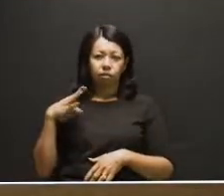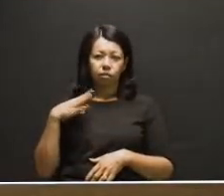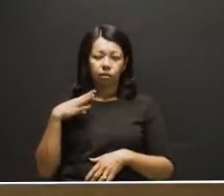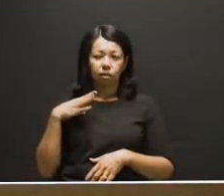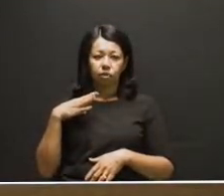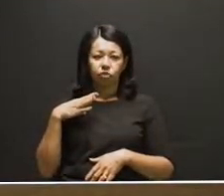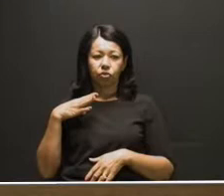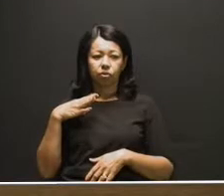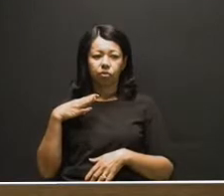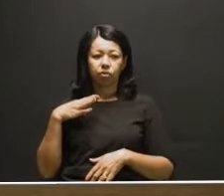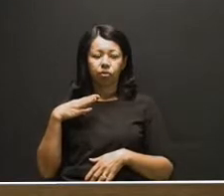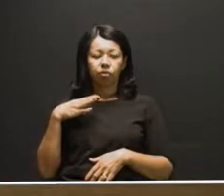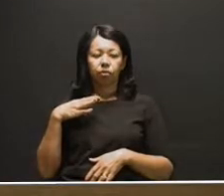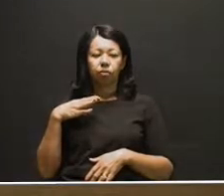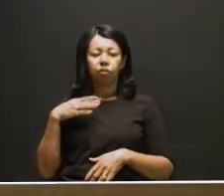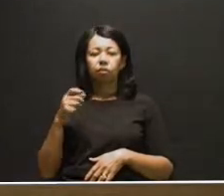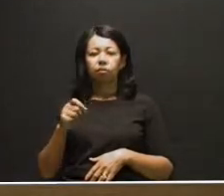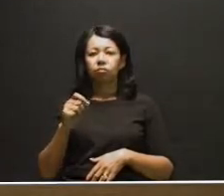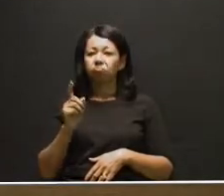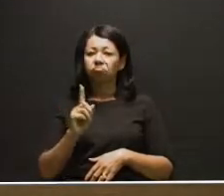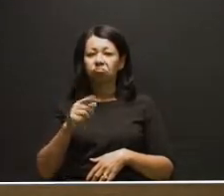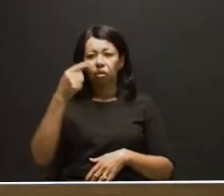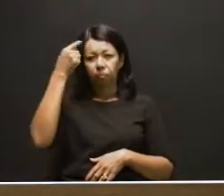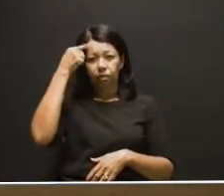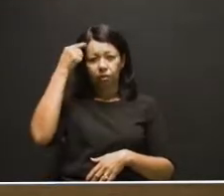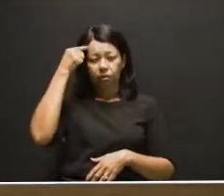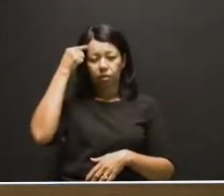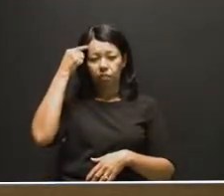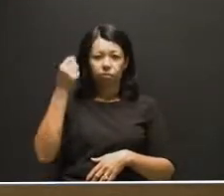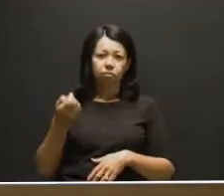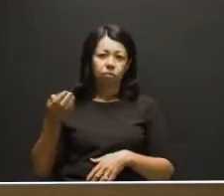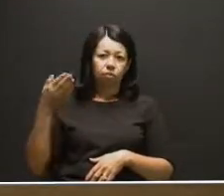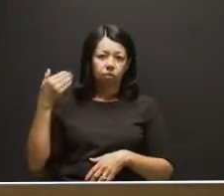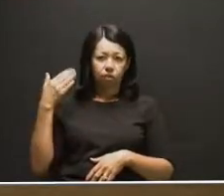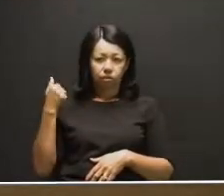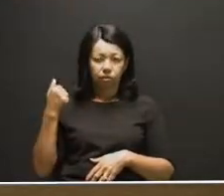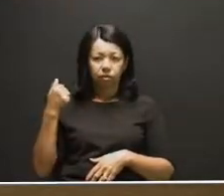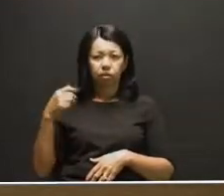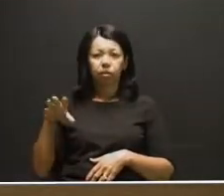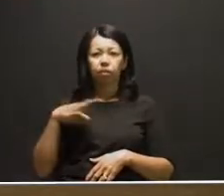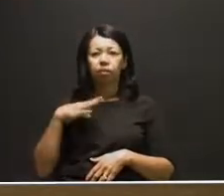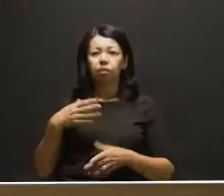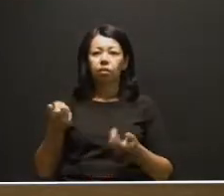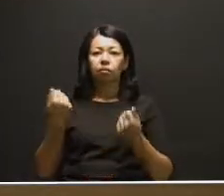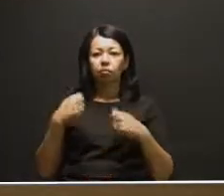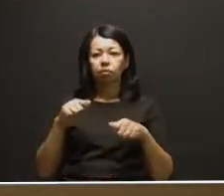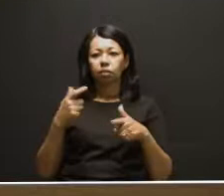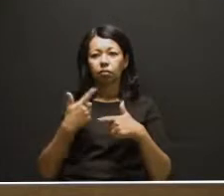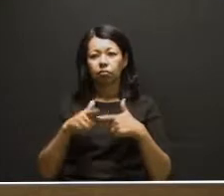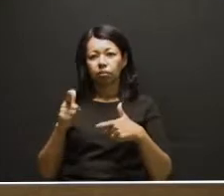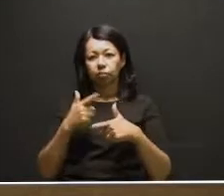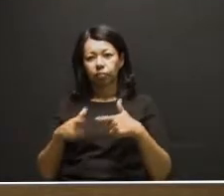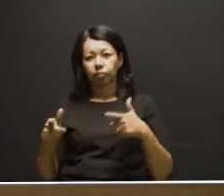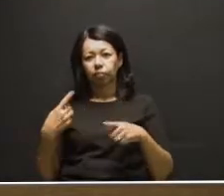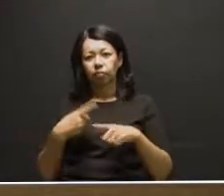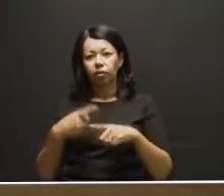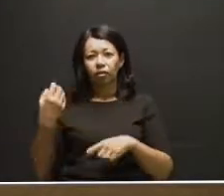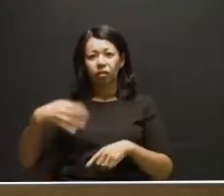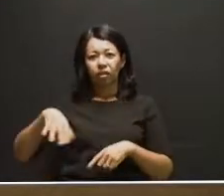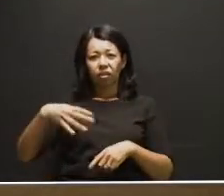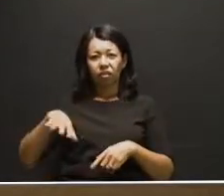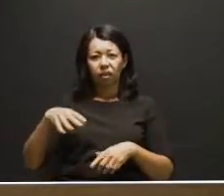para calçadas e isso não foi pensado a longo prazo e levou a cidade a um prejuízo porque é muito o caro